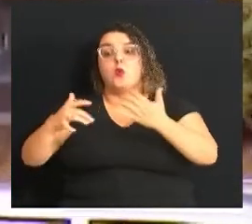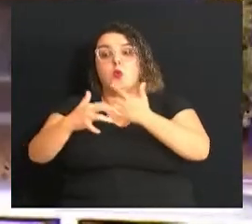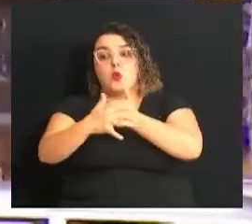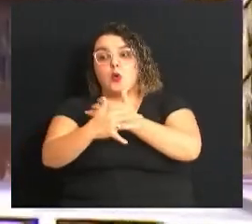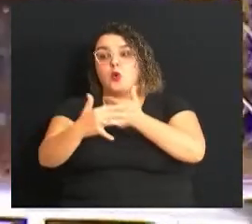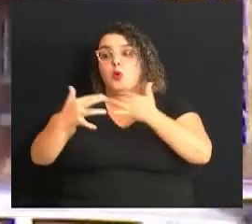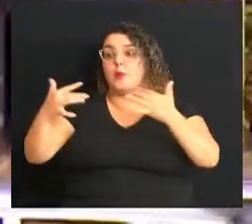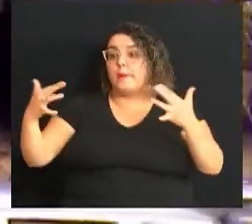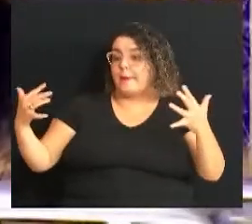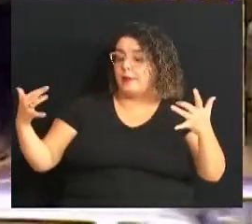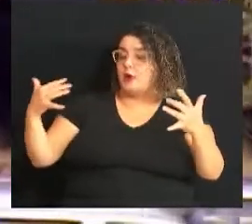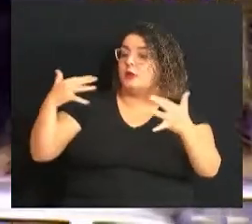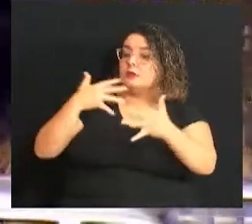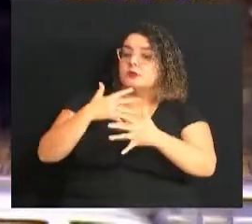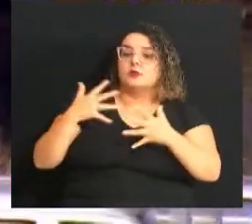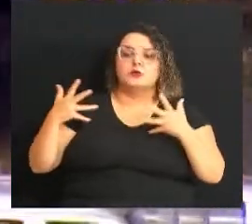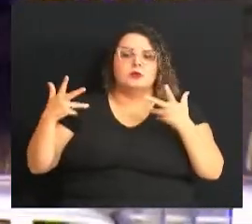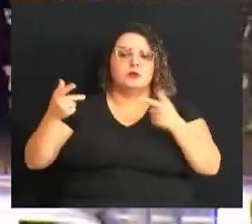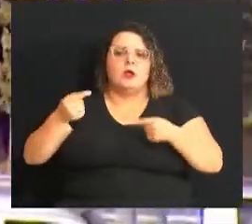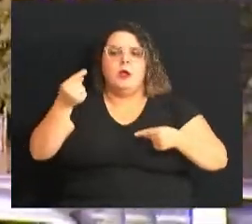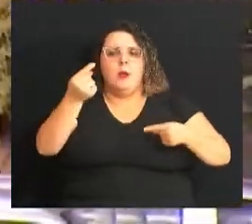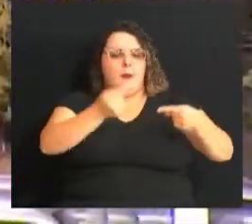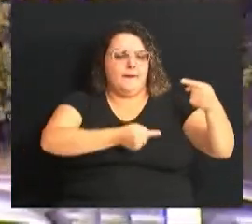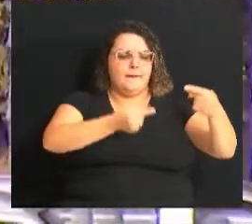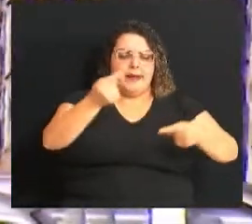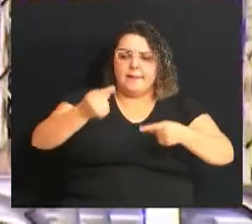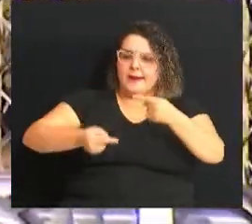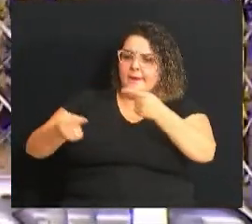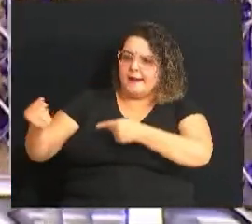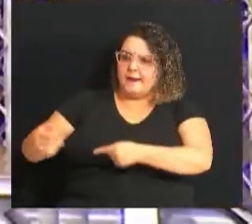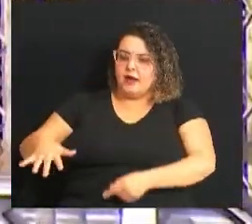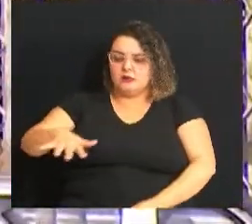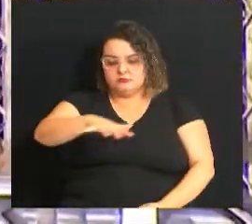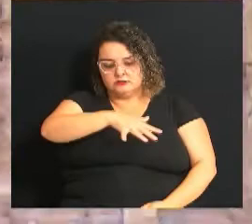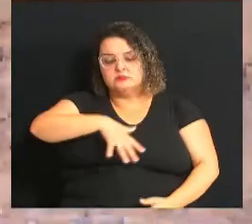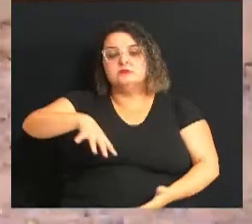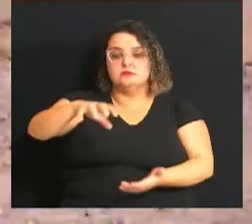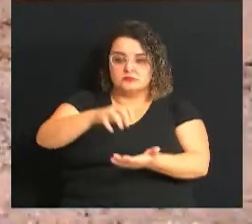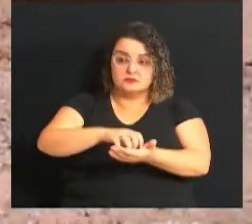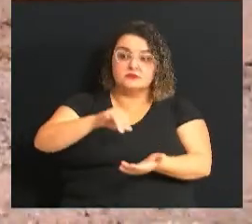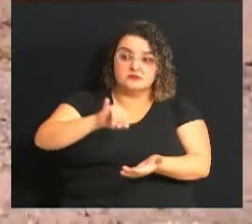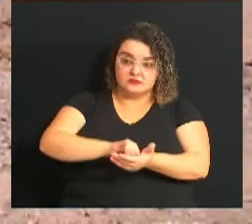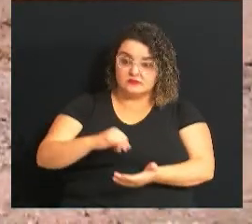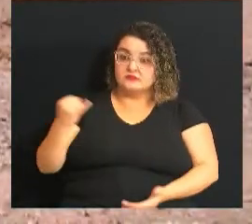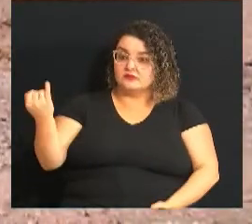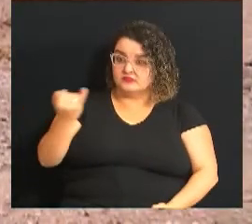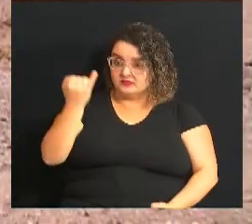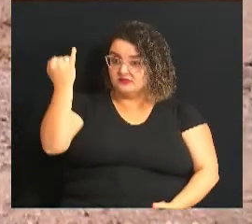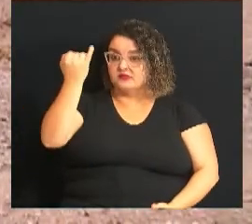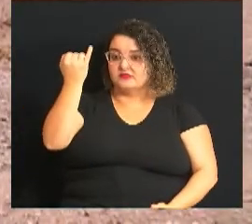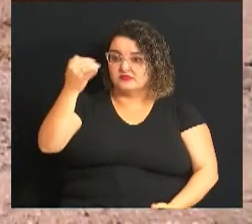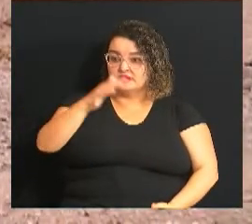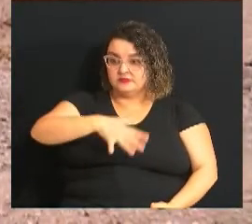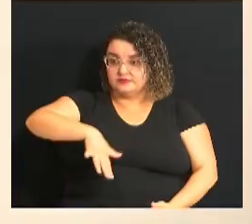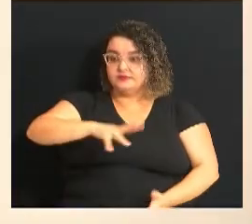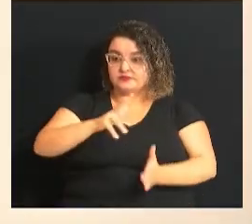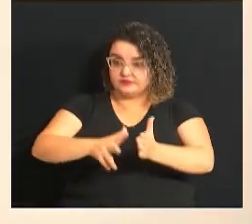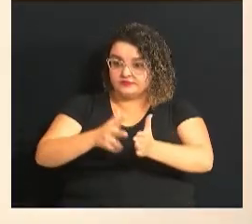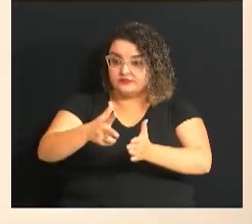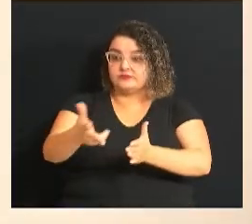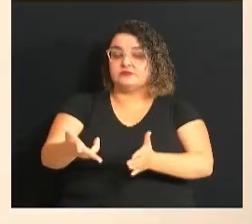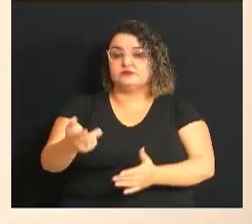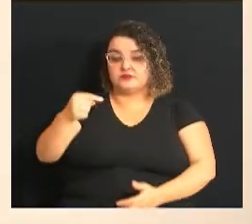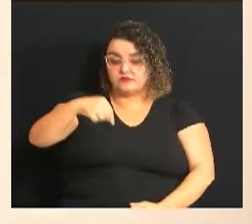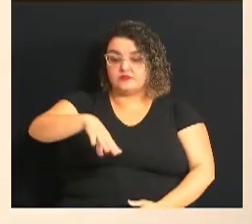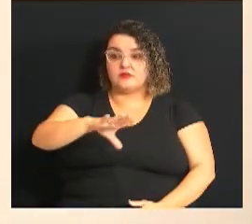quem discute toda essa questão do território do centro, sabe o quão importante é essa área da estação ferroviária aqui da cidade, né? É